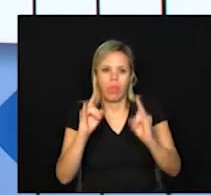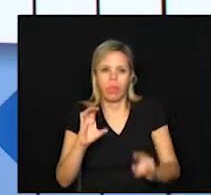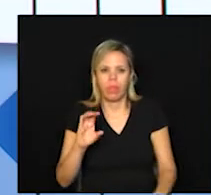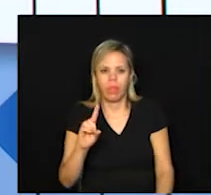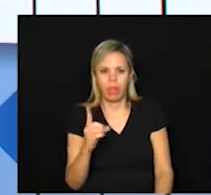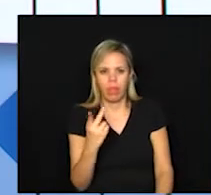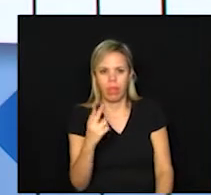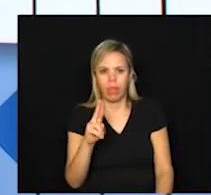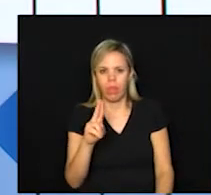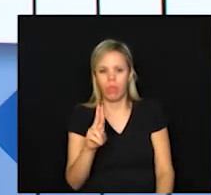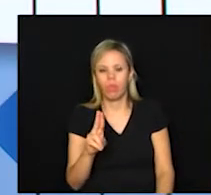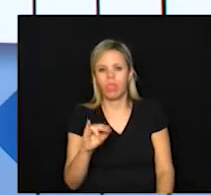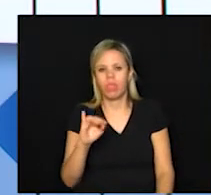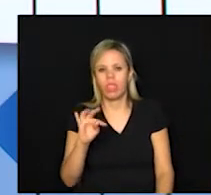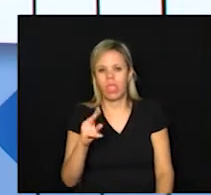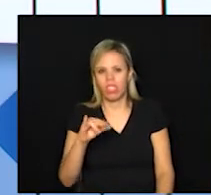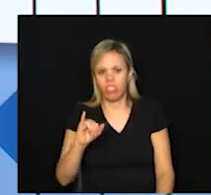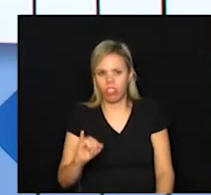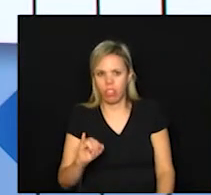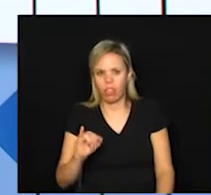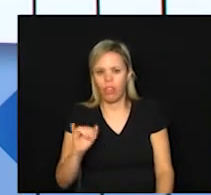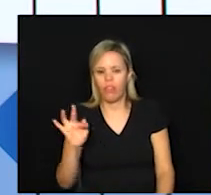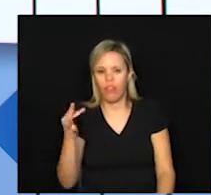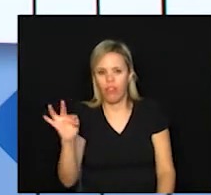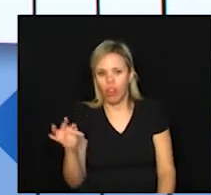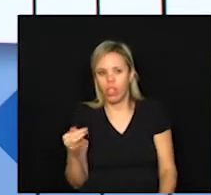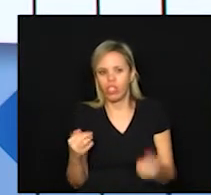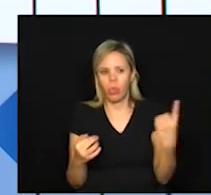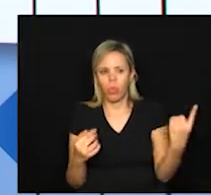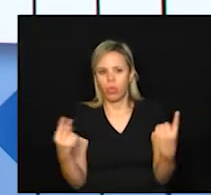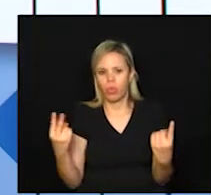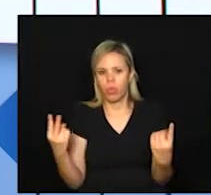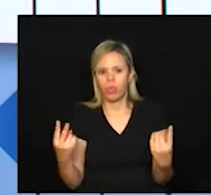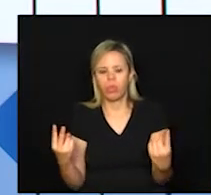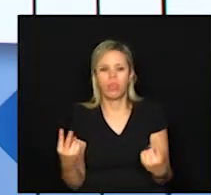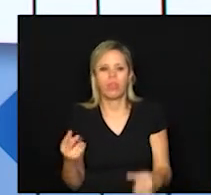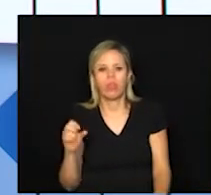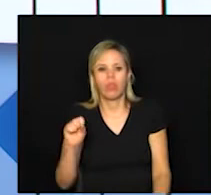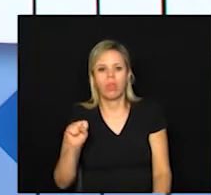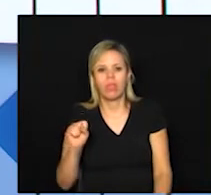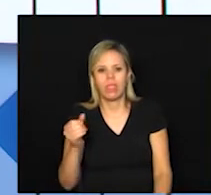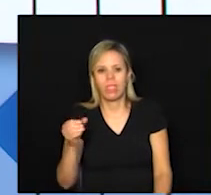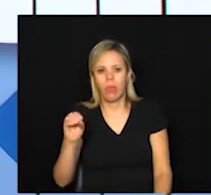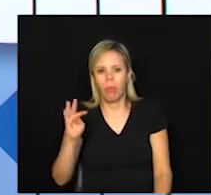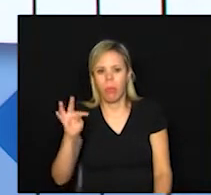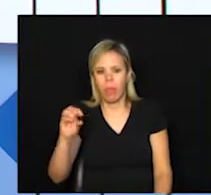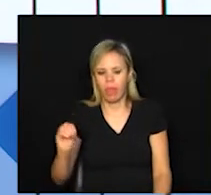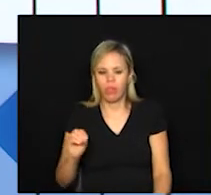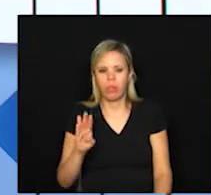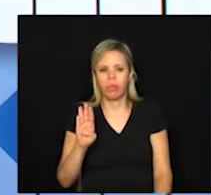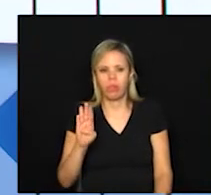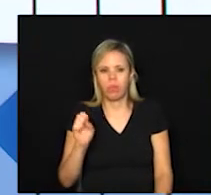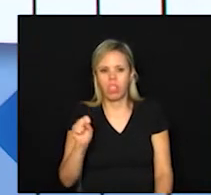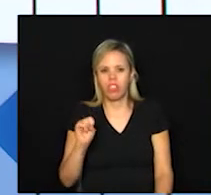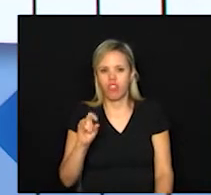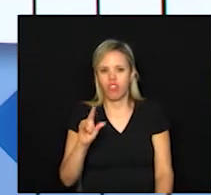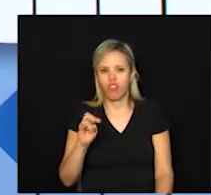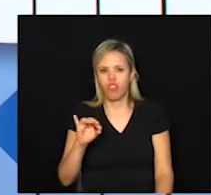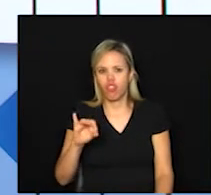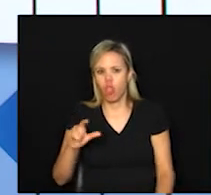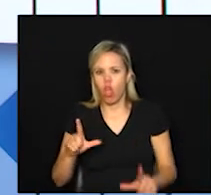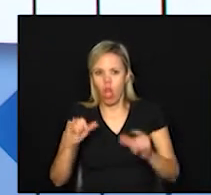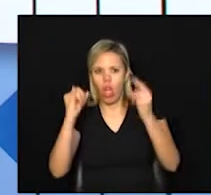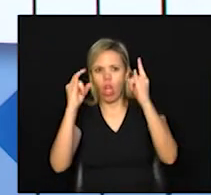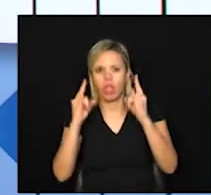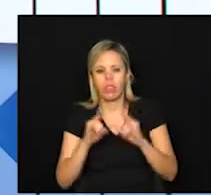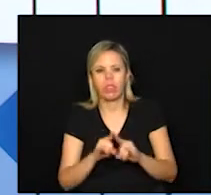Belém, Parque Itajaí, Parque Floresta 1 e 2, Parque São Bento, Jardim Bassoli, Residencial São Luís